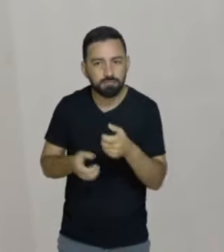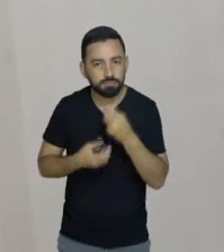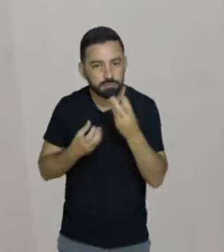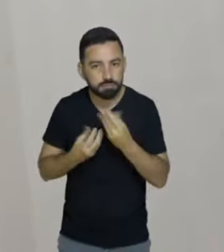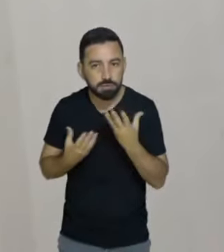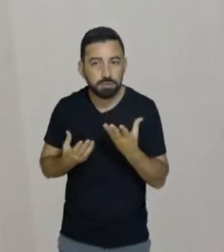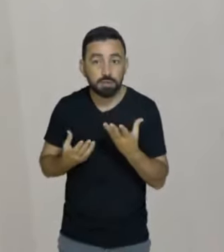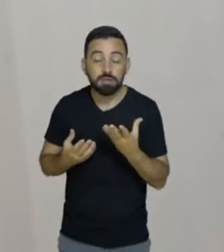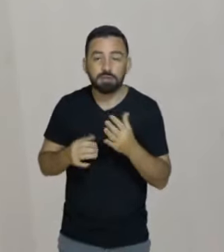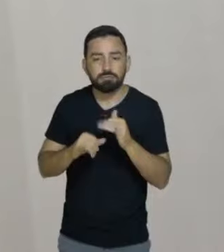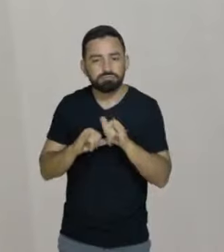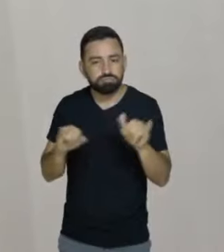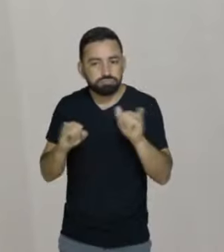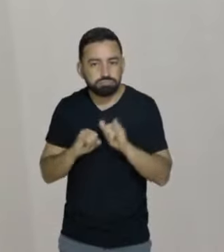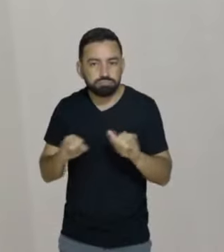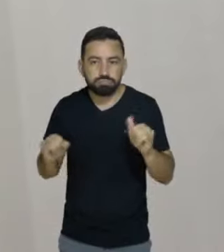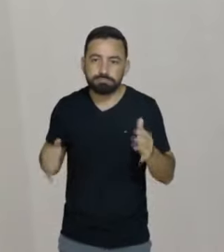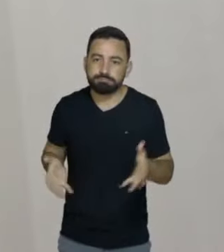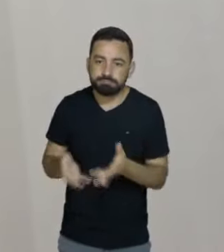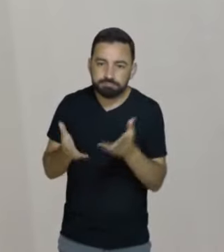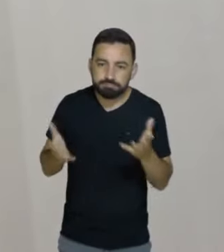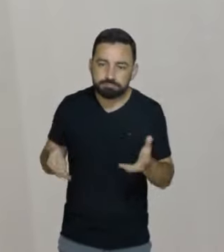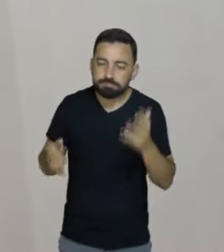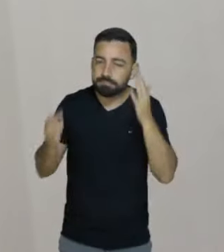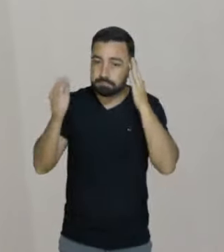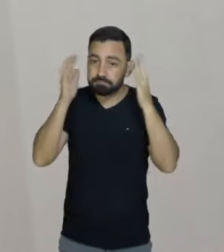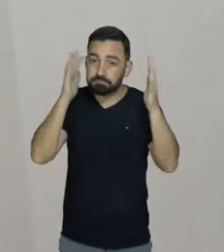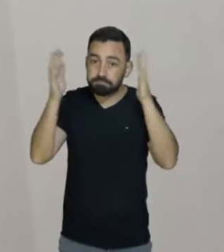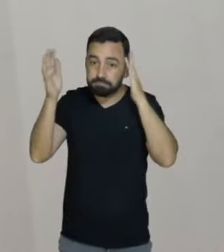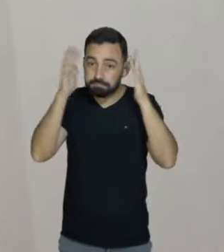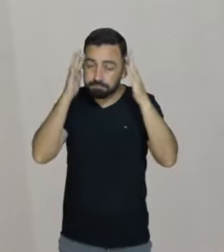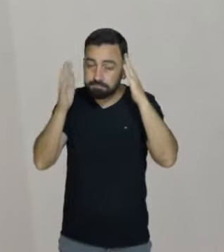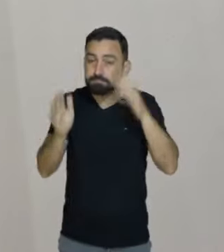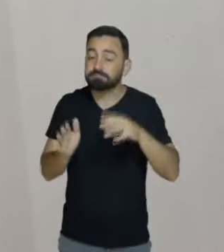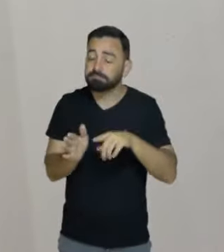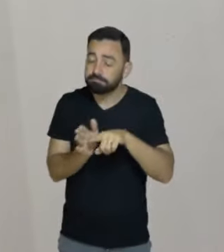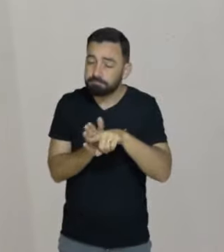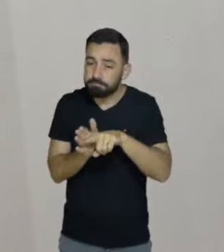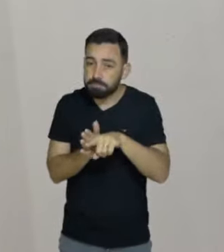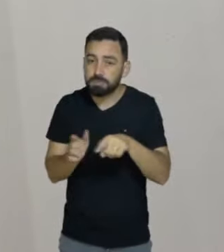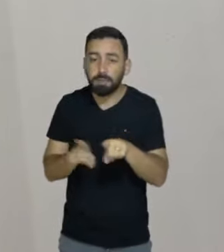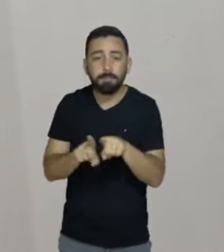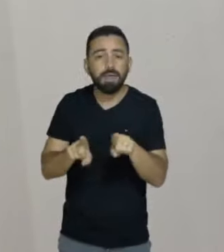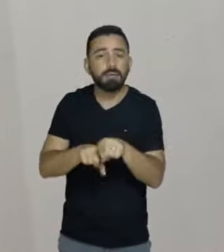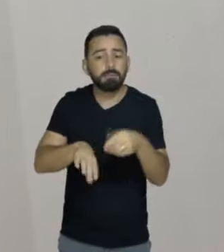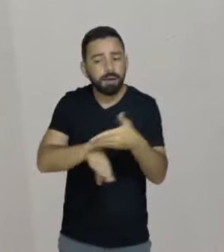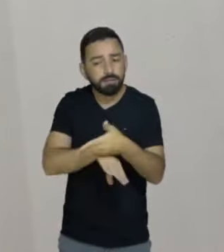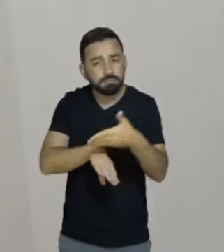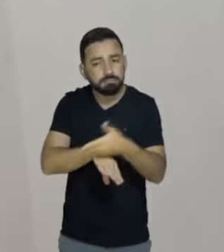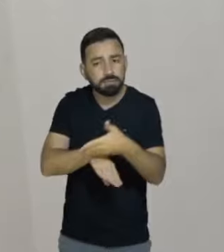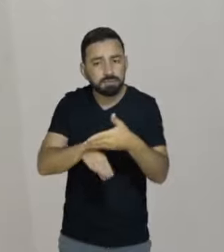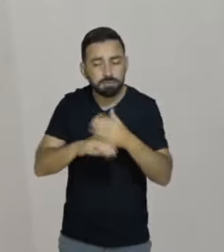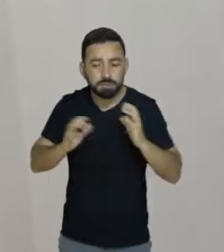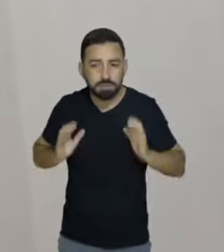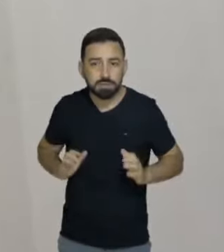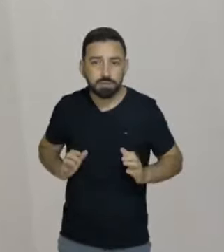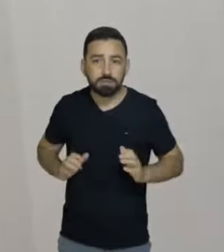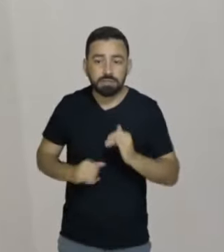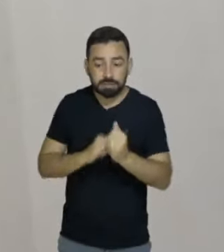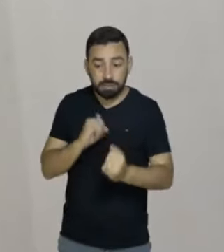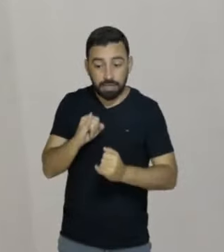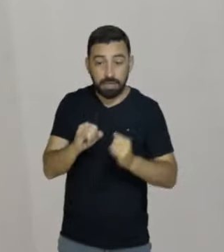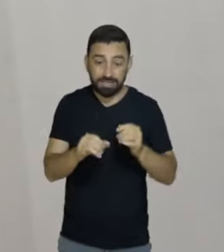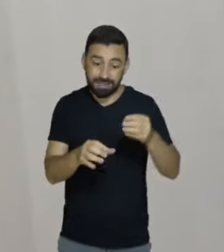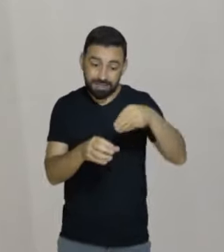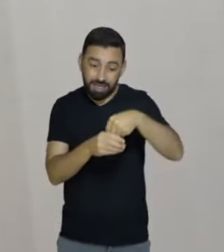midiática, promover o pensamento crítico e incentivar a participação cidadã na construção de uma internet mais justa